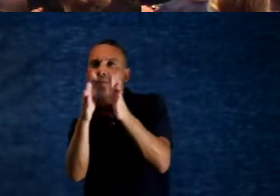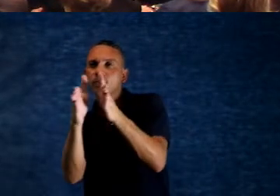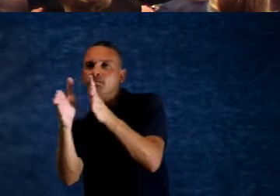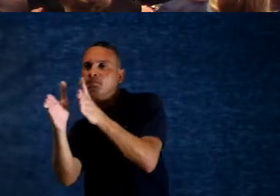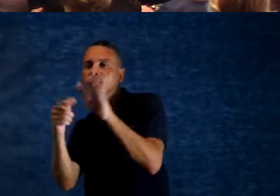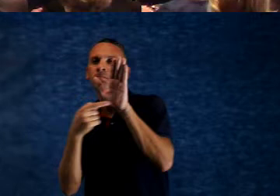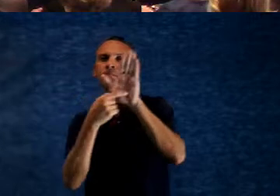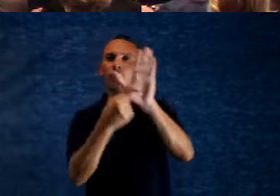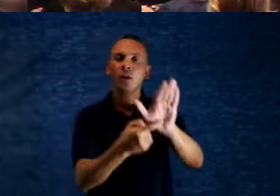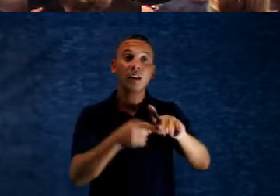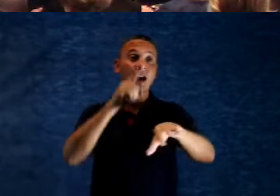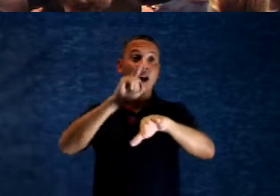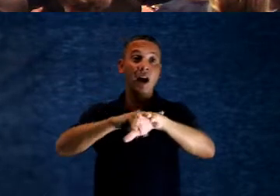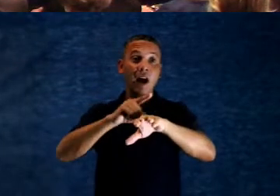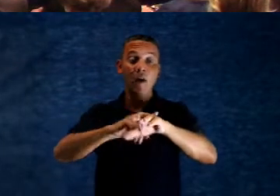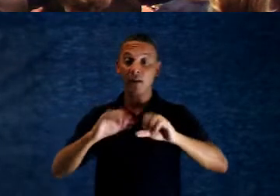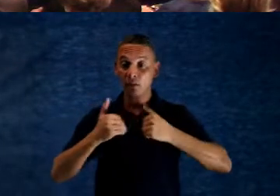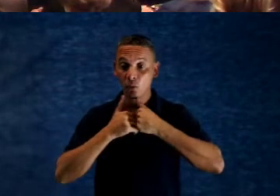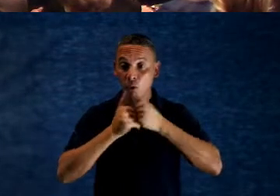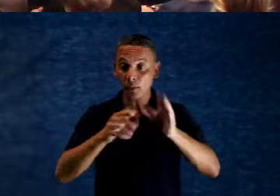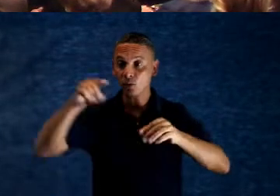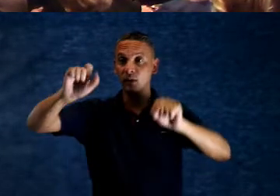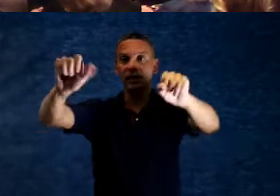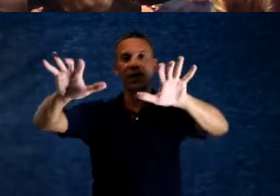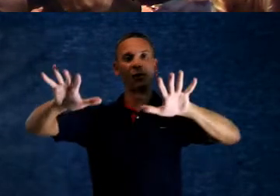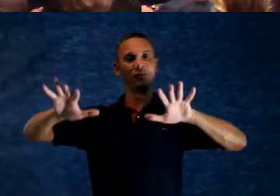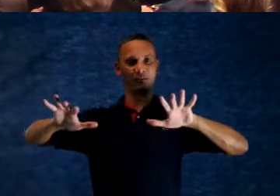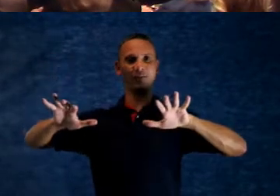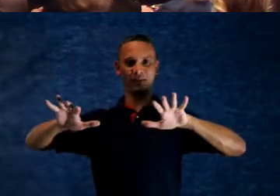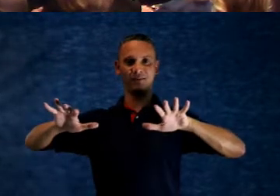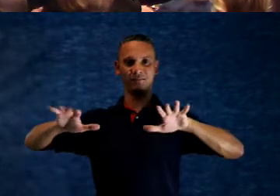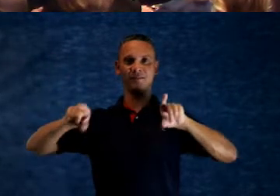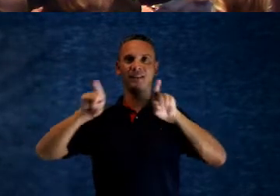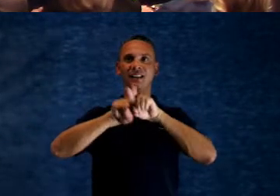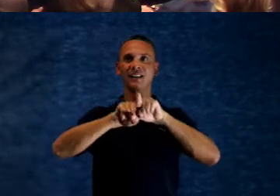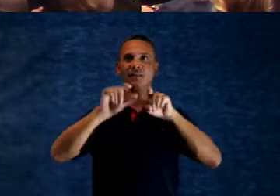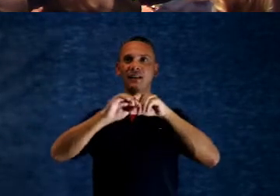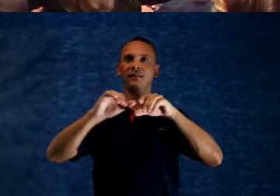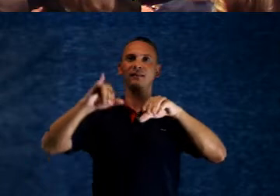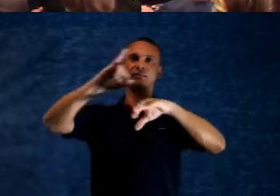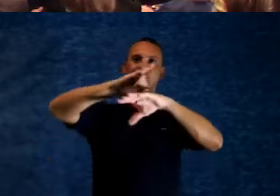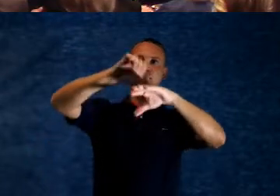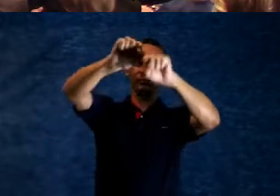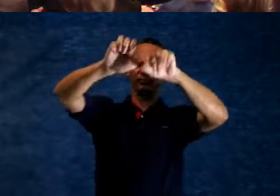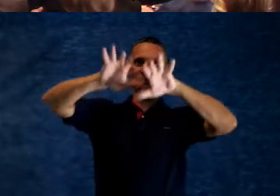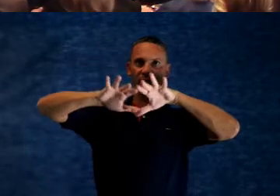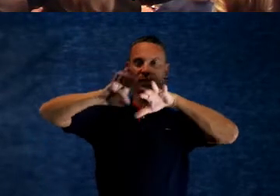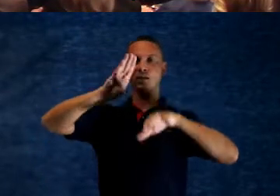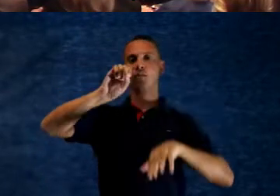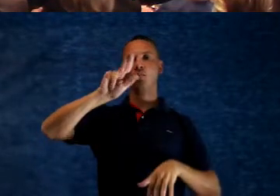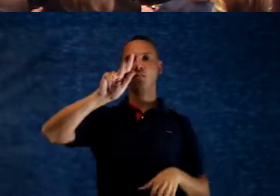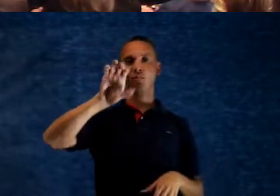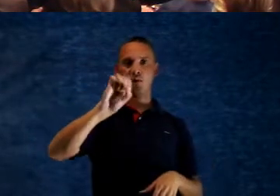da inauguração do auditório Vivaldi Moreira, melhor dizendo, do anexo ao Palacete Borges da